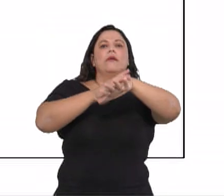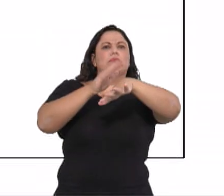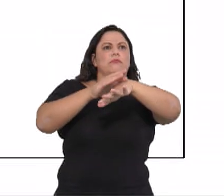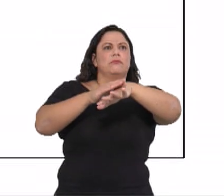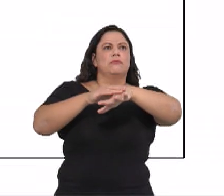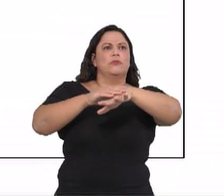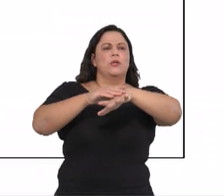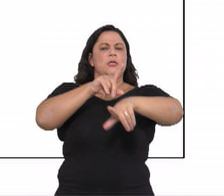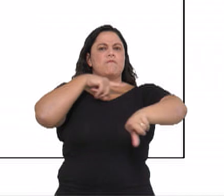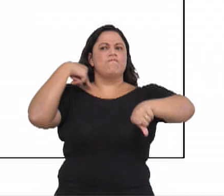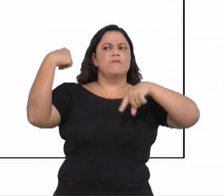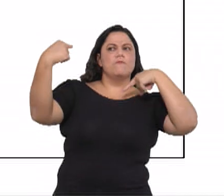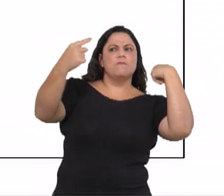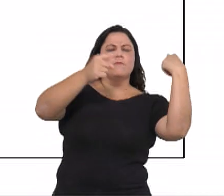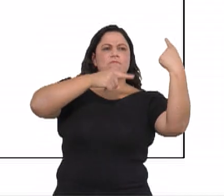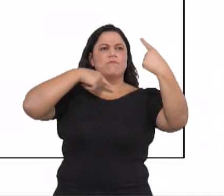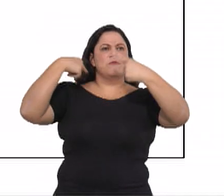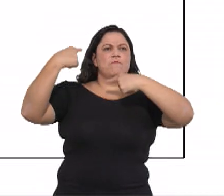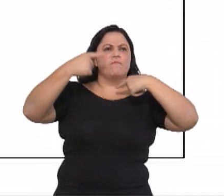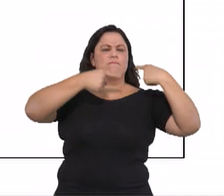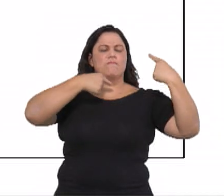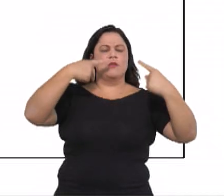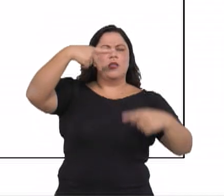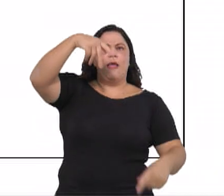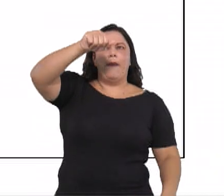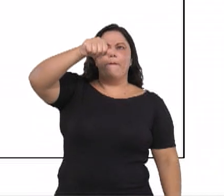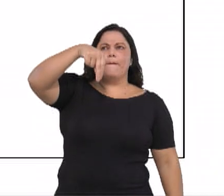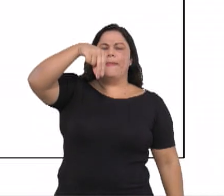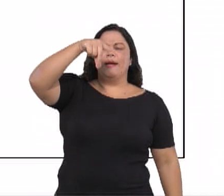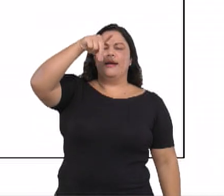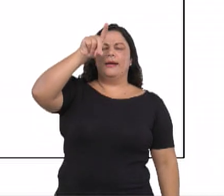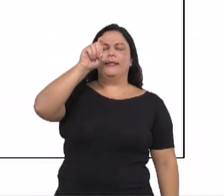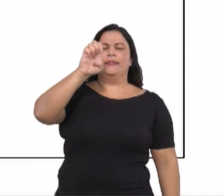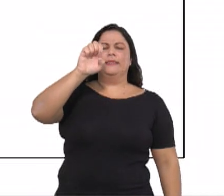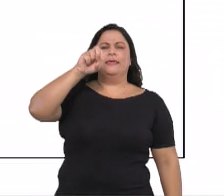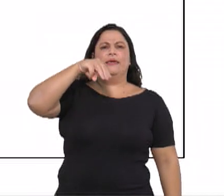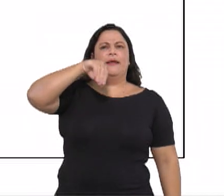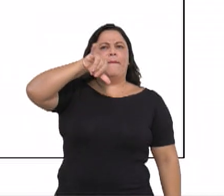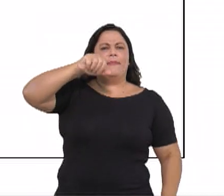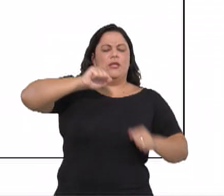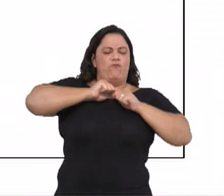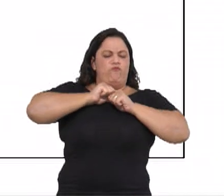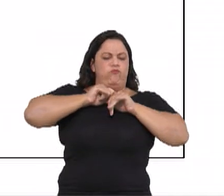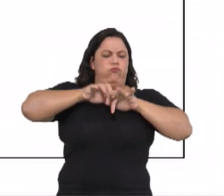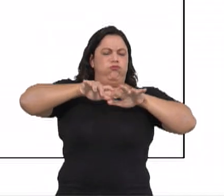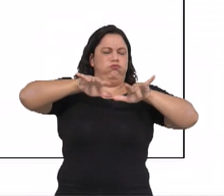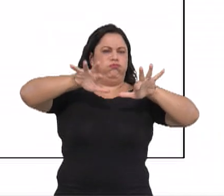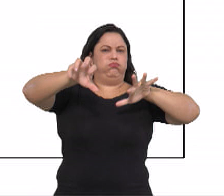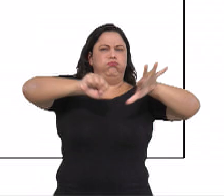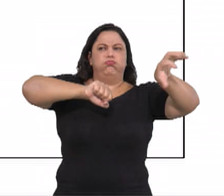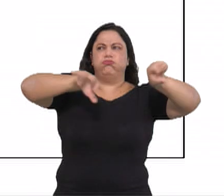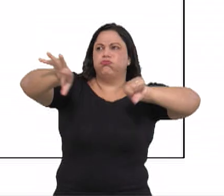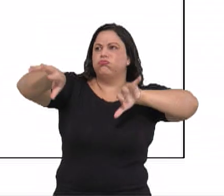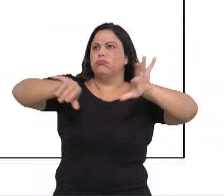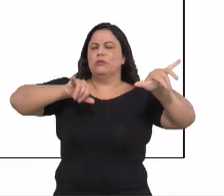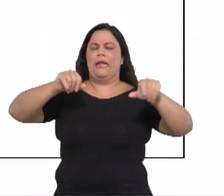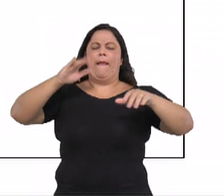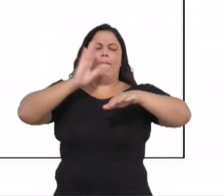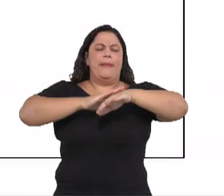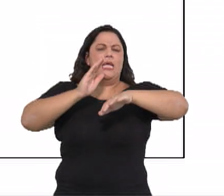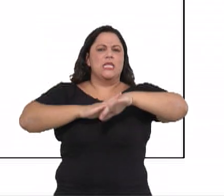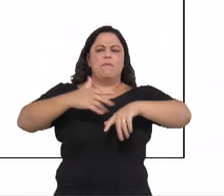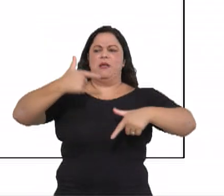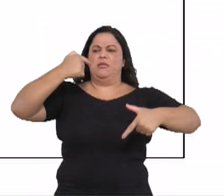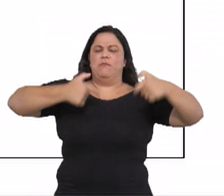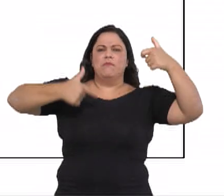uma pandemia global, mata mais que um vírus ou que uma bactéria, mata mais que bala de revólver, diria a